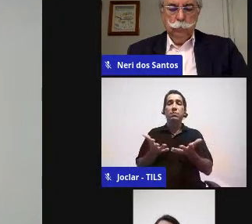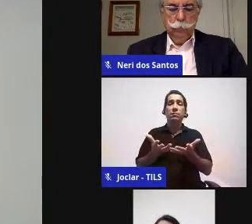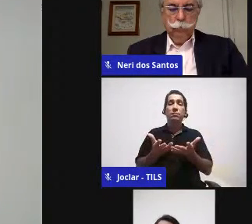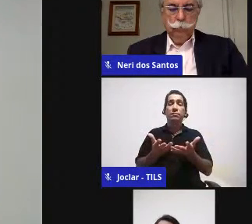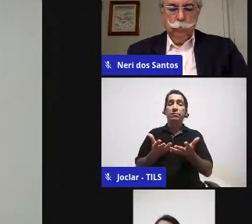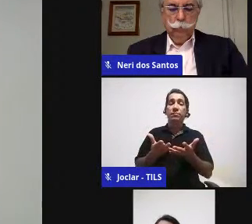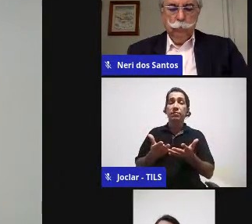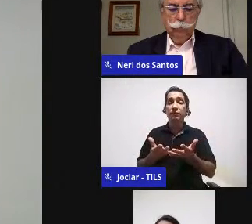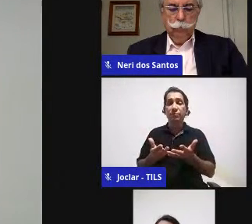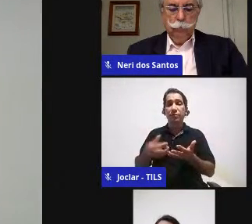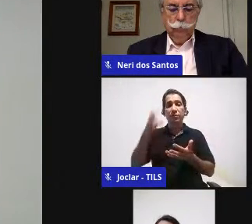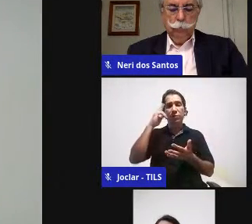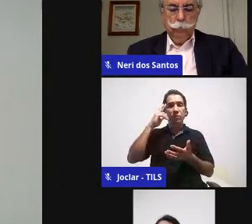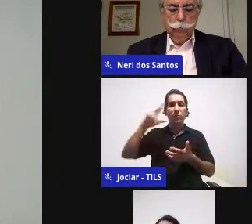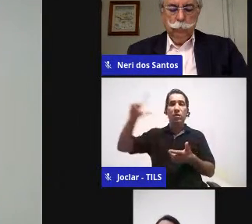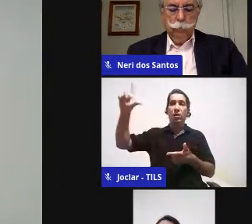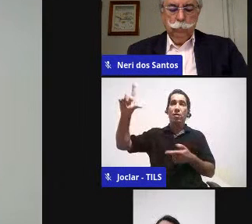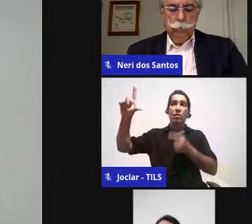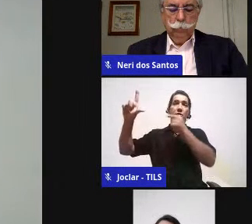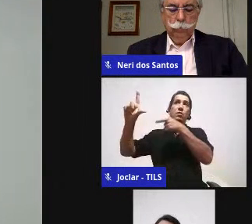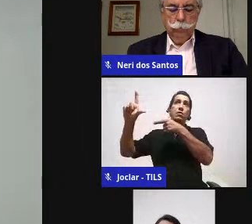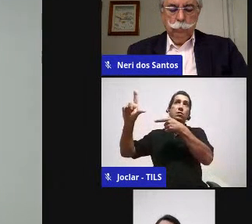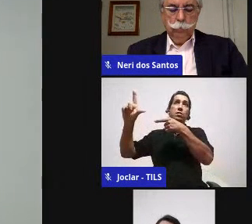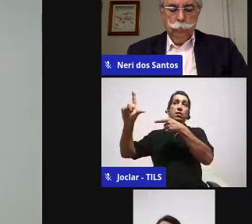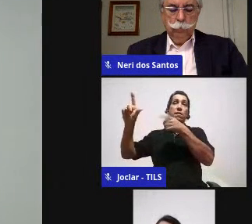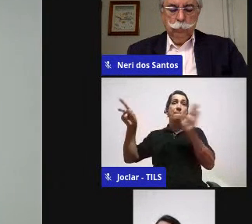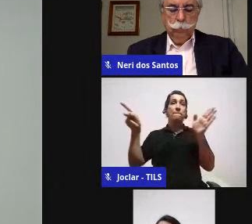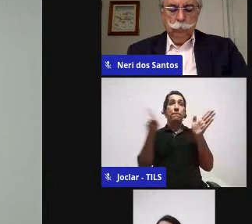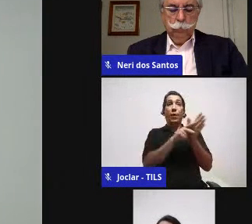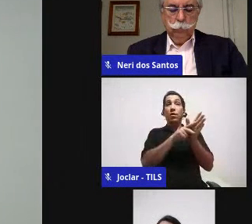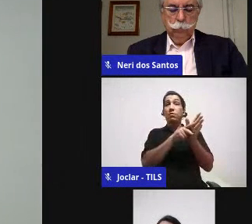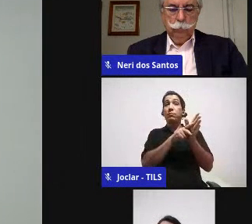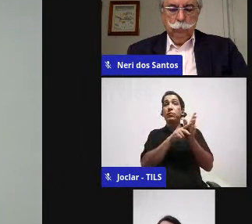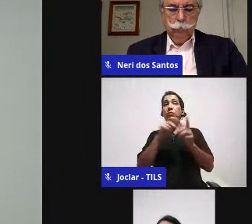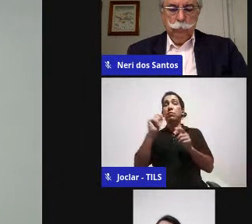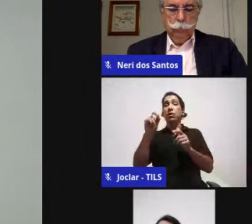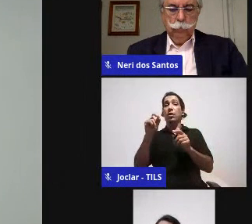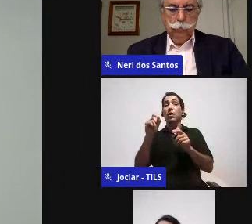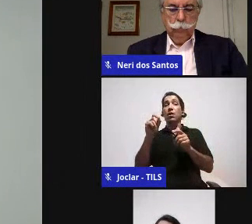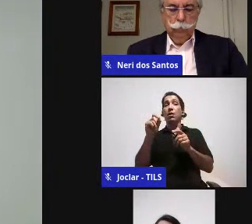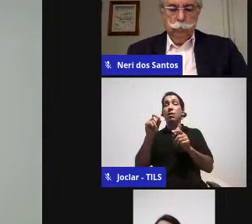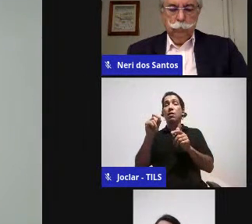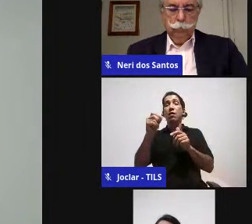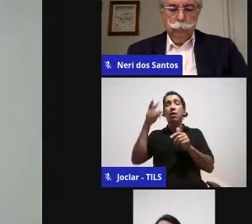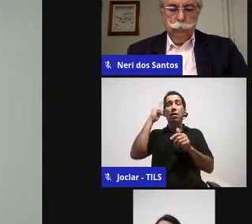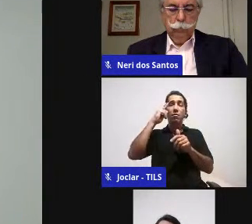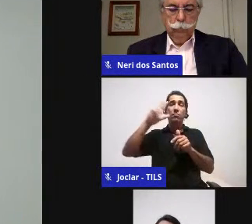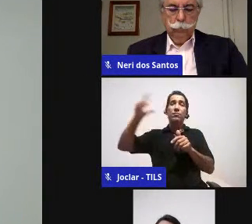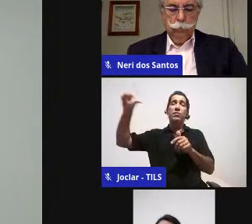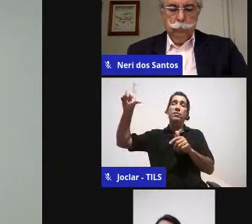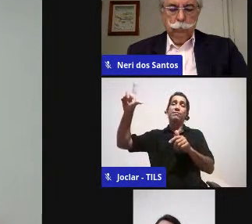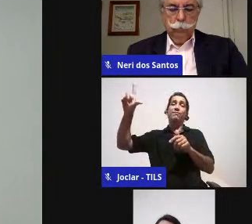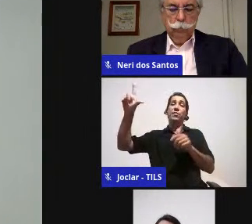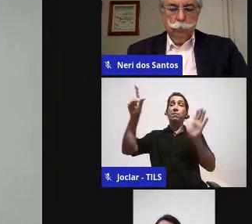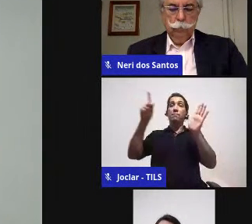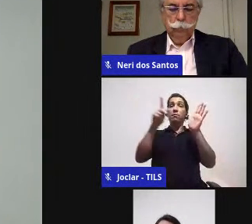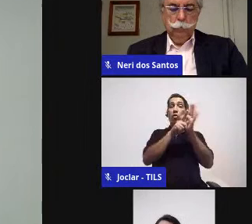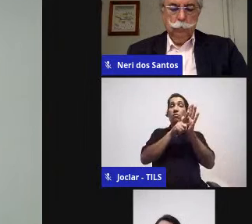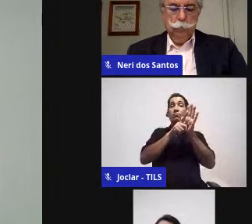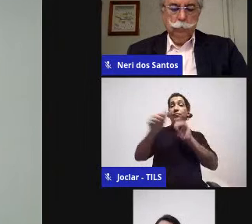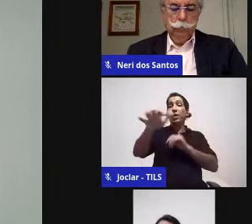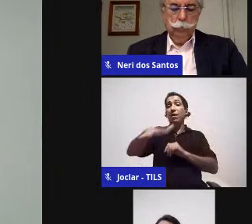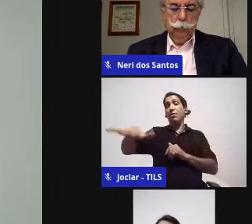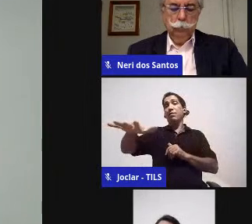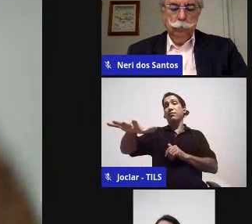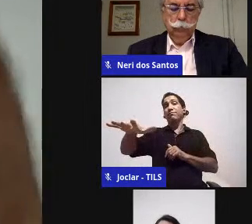de acordo com a área, né? E com a área de conhecimento, né? Então, cada vez mais a